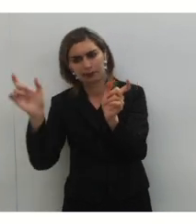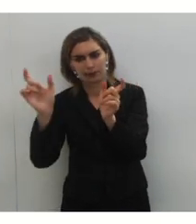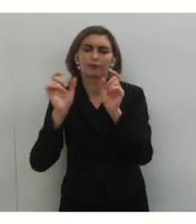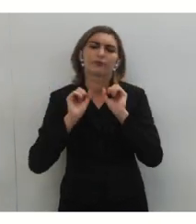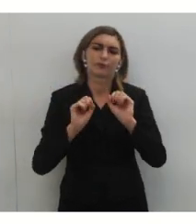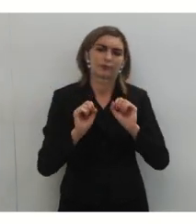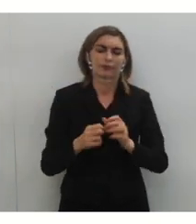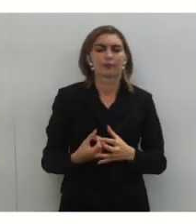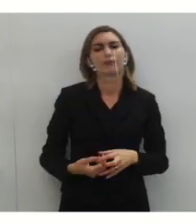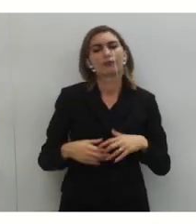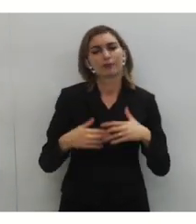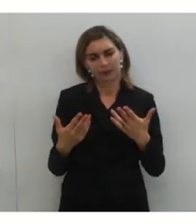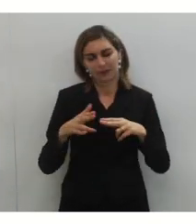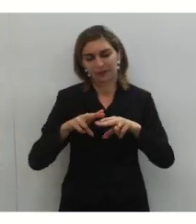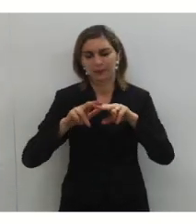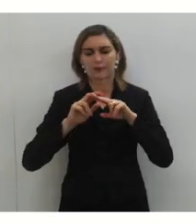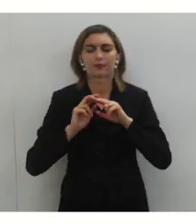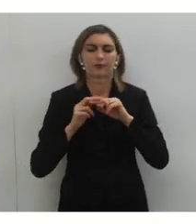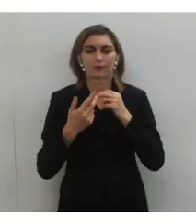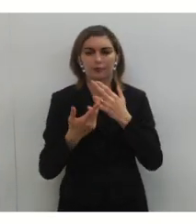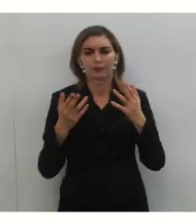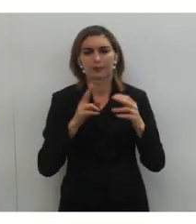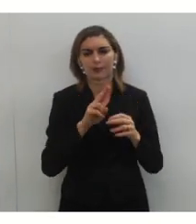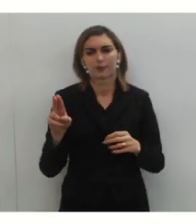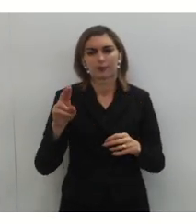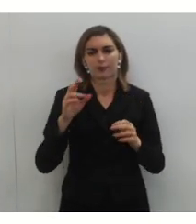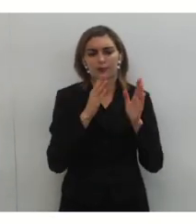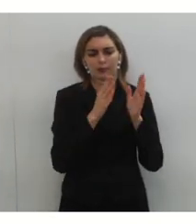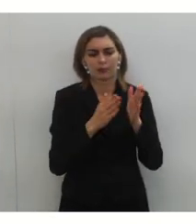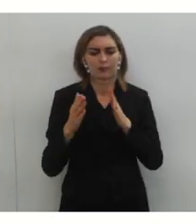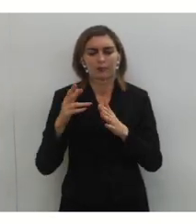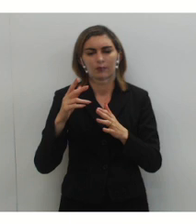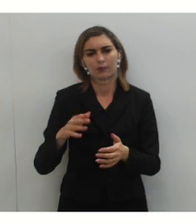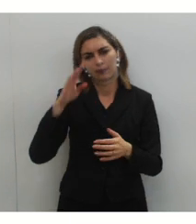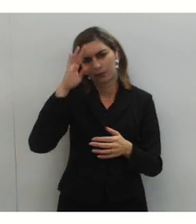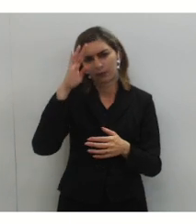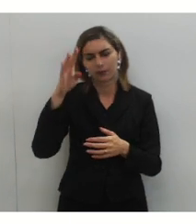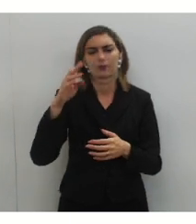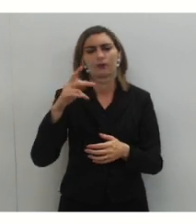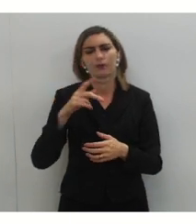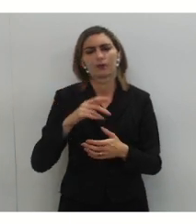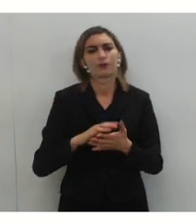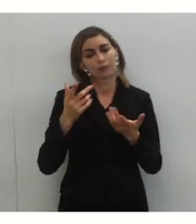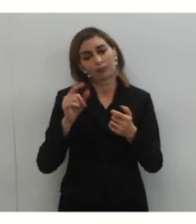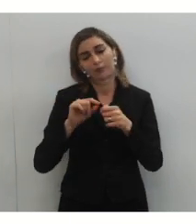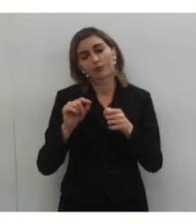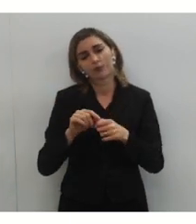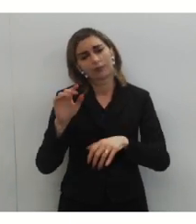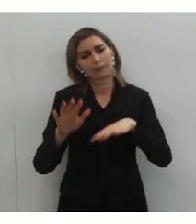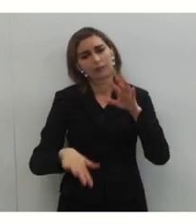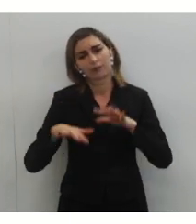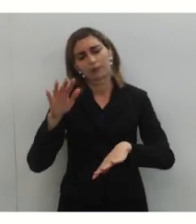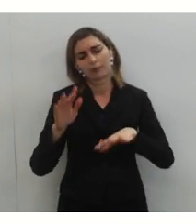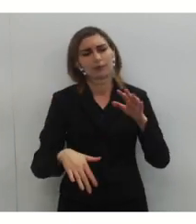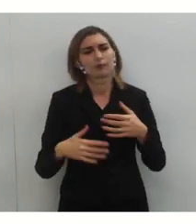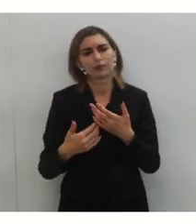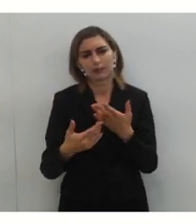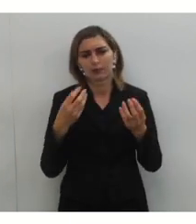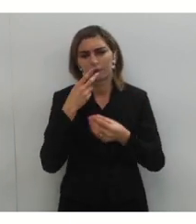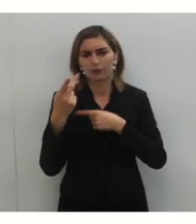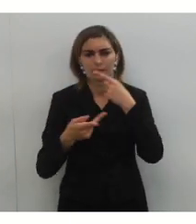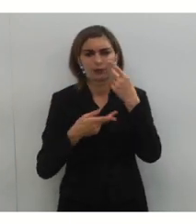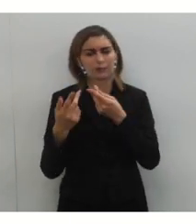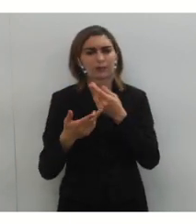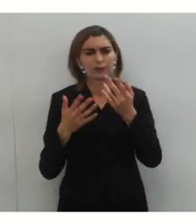bom? Então, por isso mesmo que é o que se chama de ordem predominante, é o que geralmente se faz. Mas, como eu